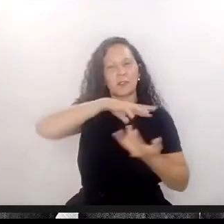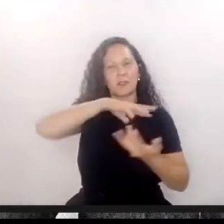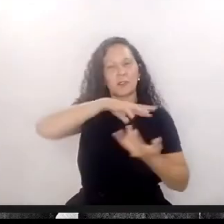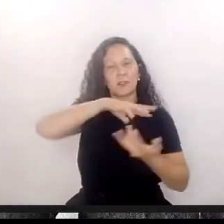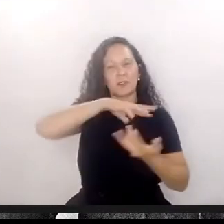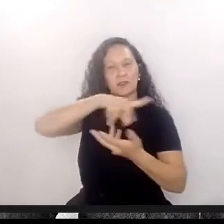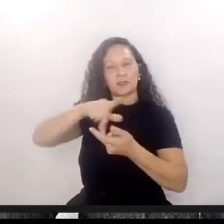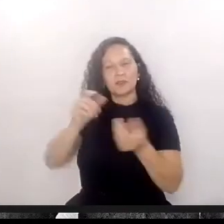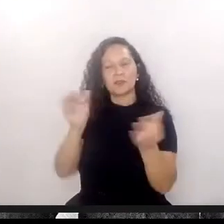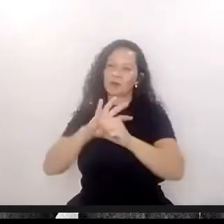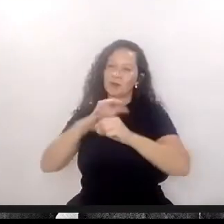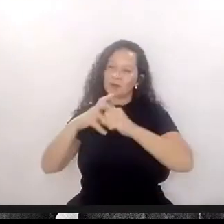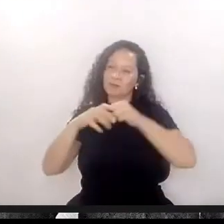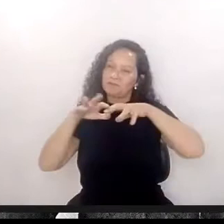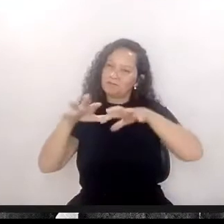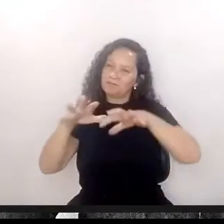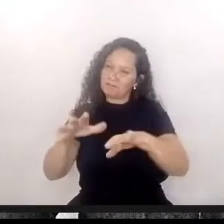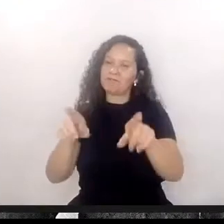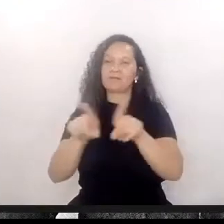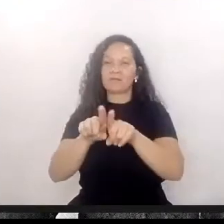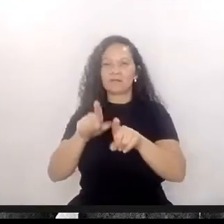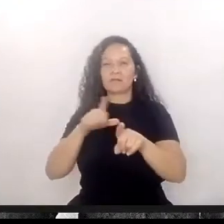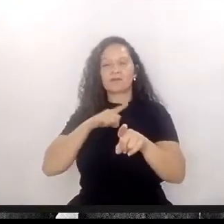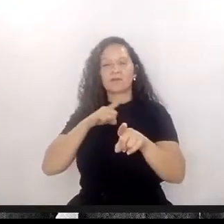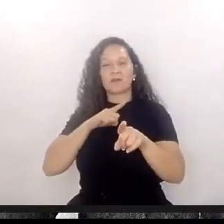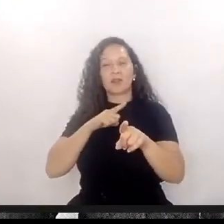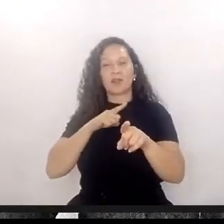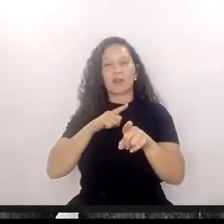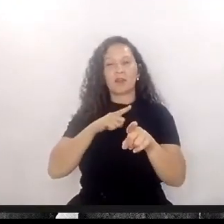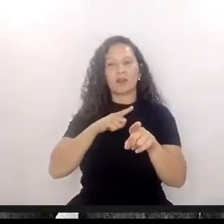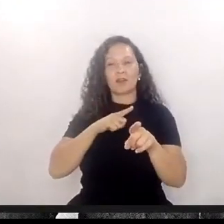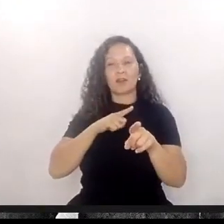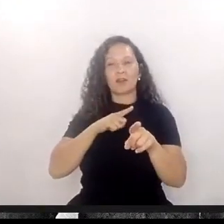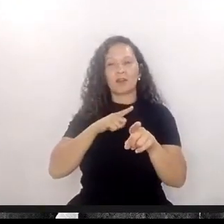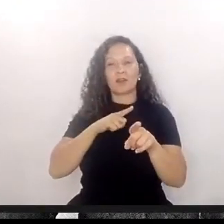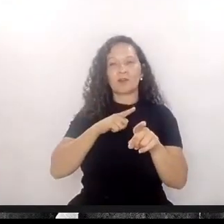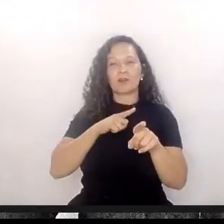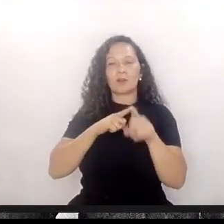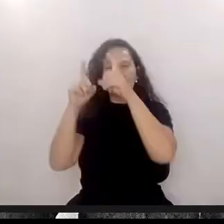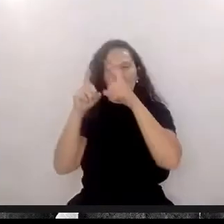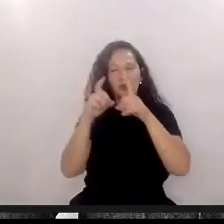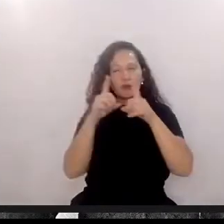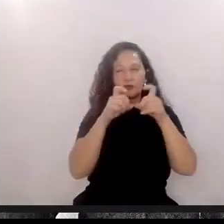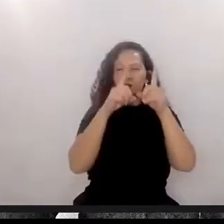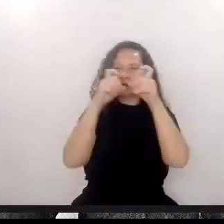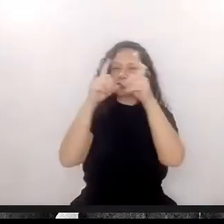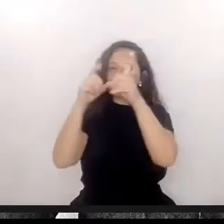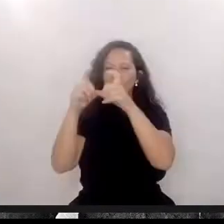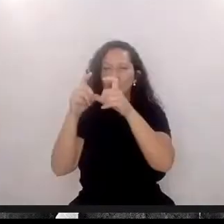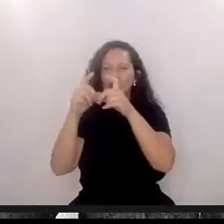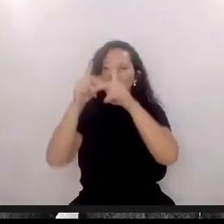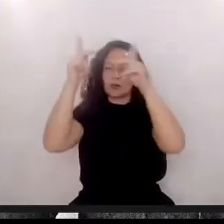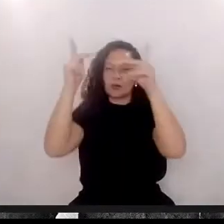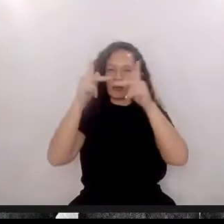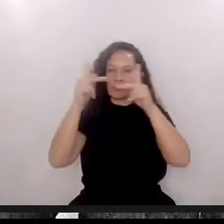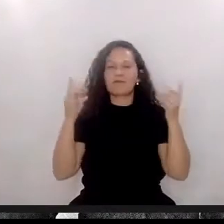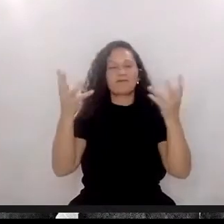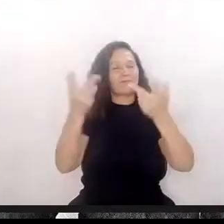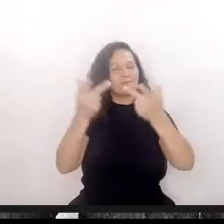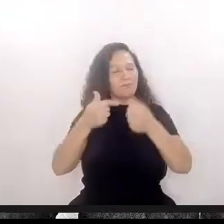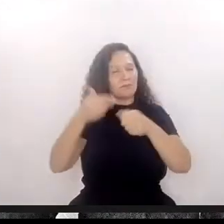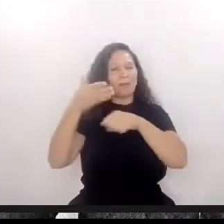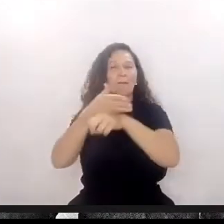tem uma galeria com os belíssimos, incríveis mapas que fizeram parte do Pavilhão